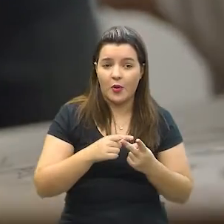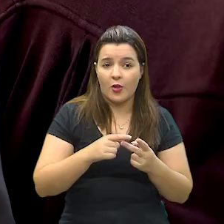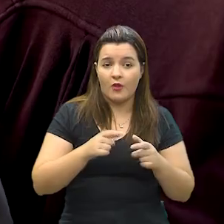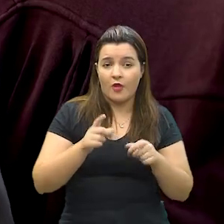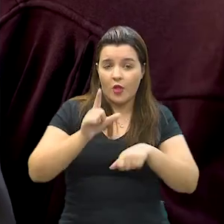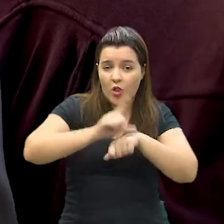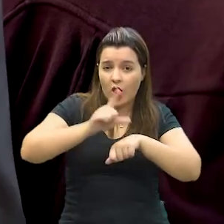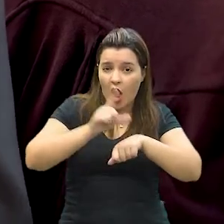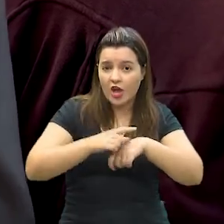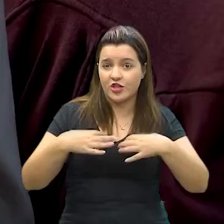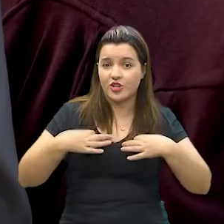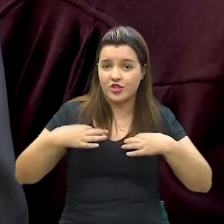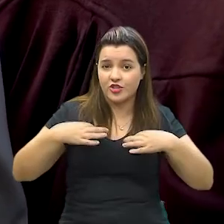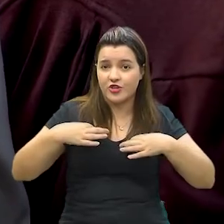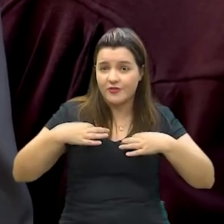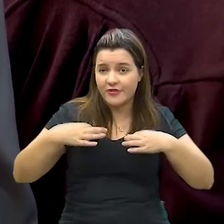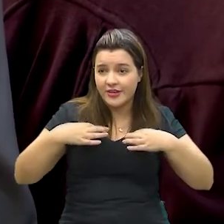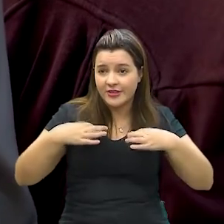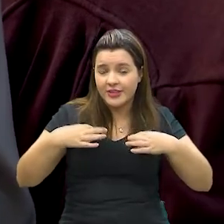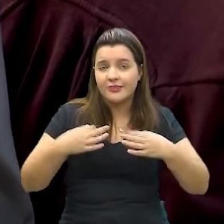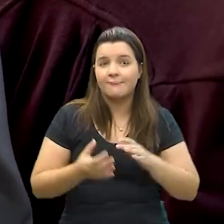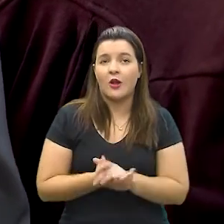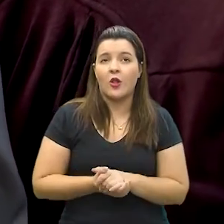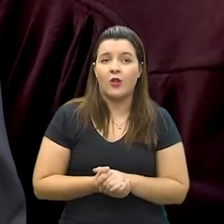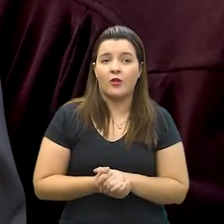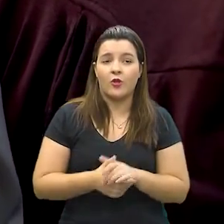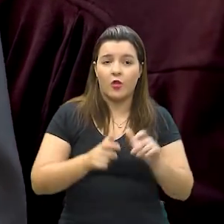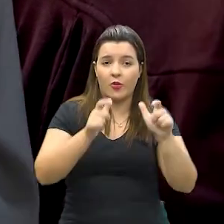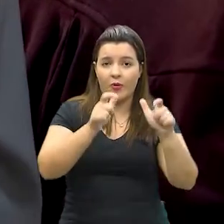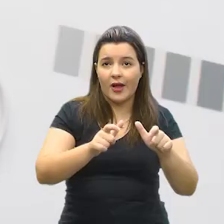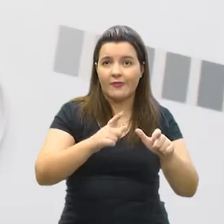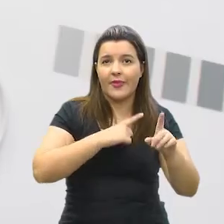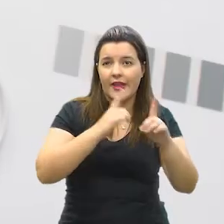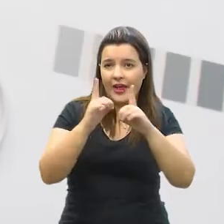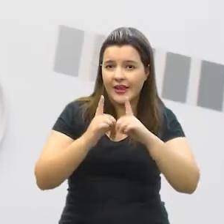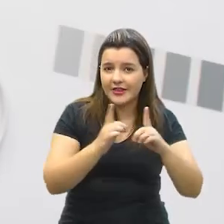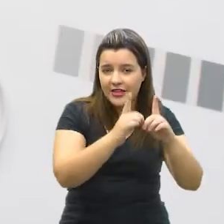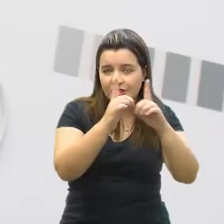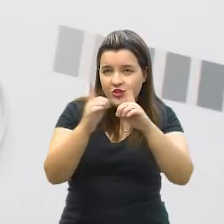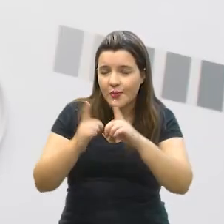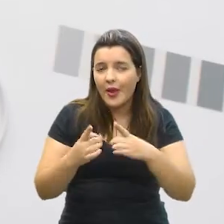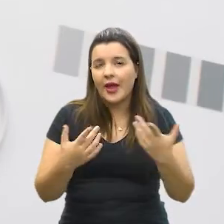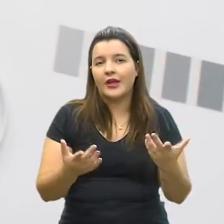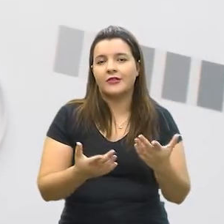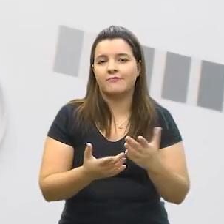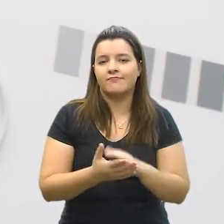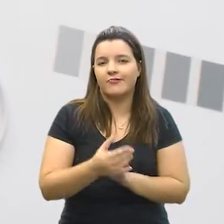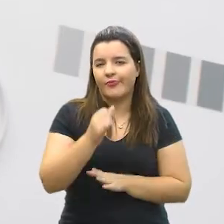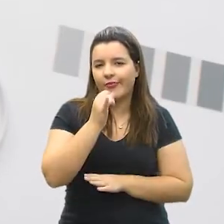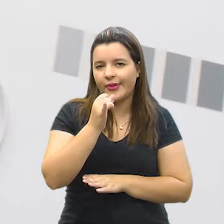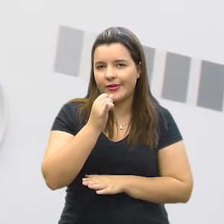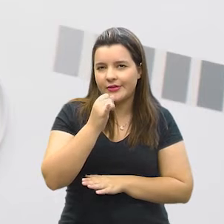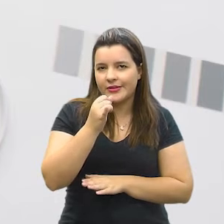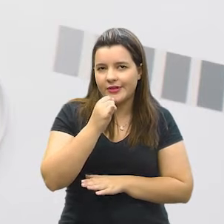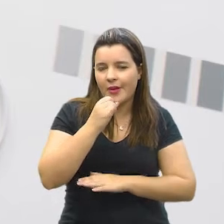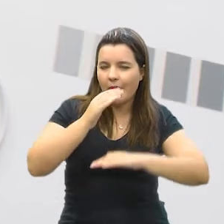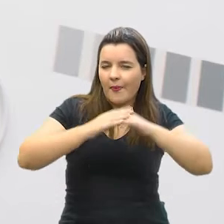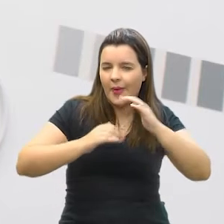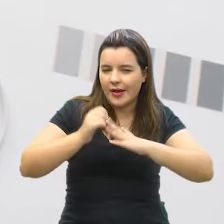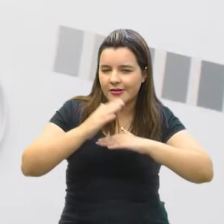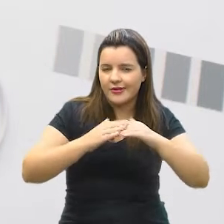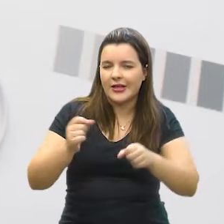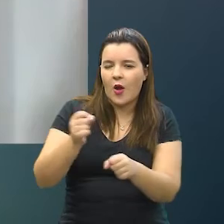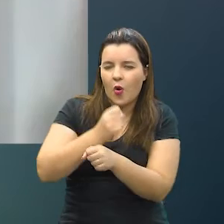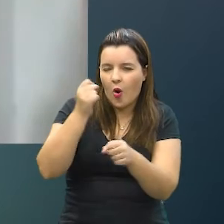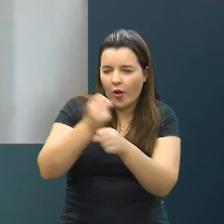roupas, prestação de serviço, né? Seja serviço na parte de